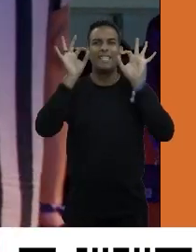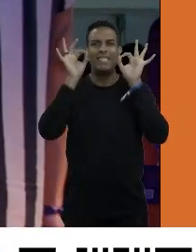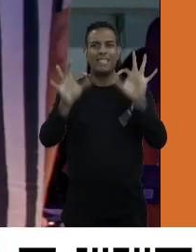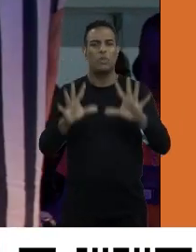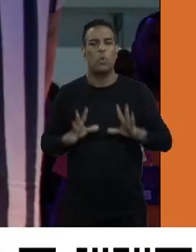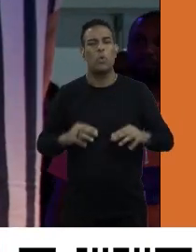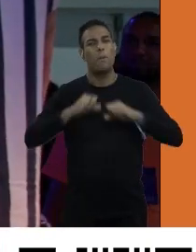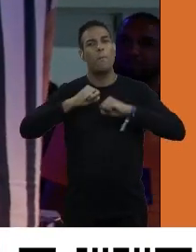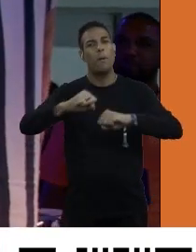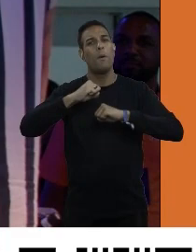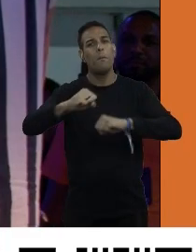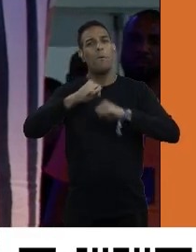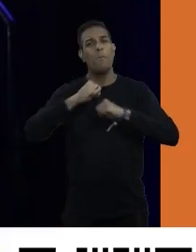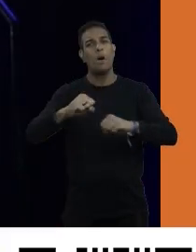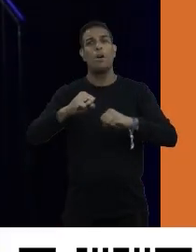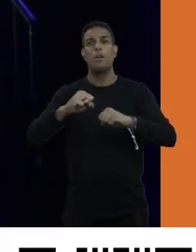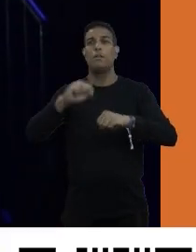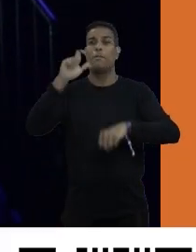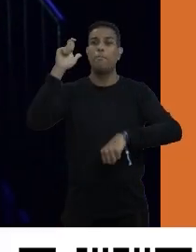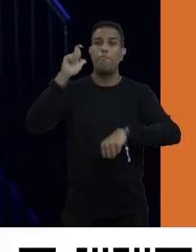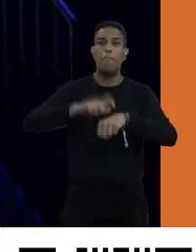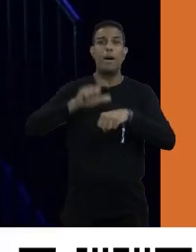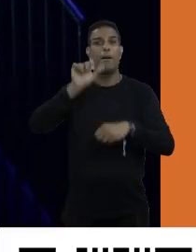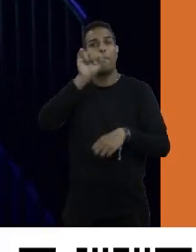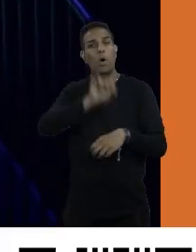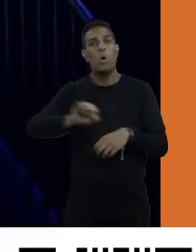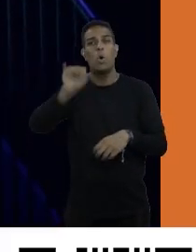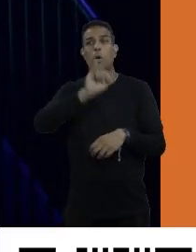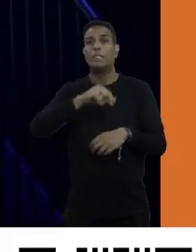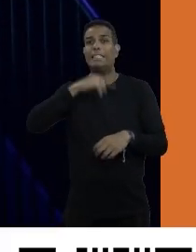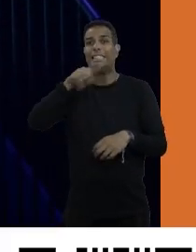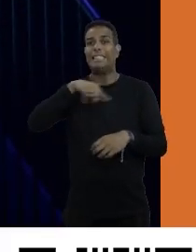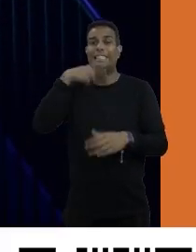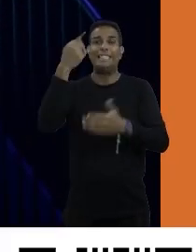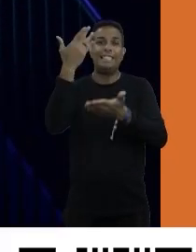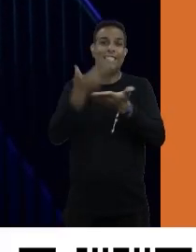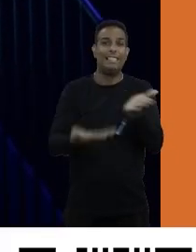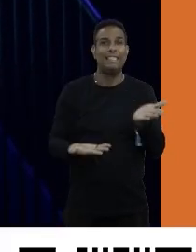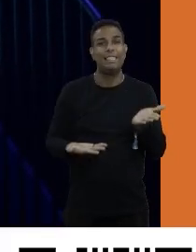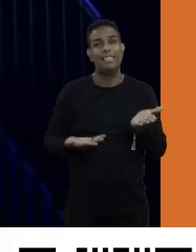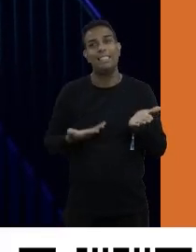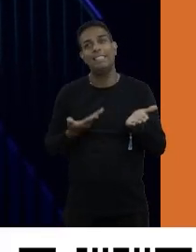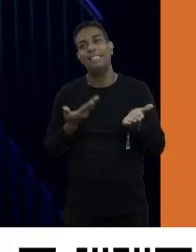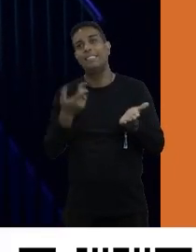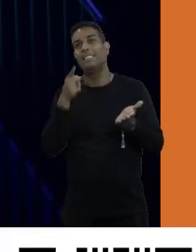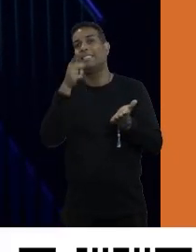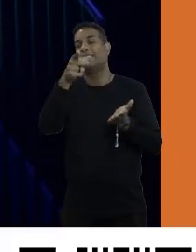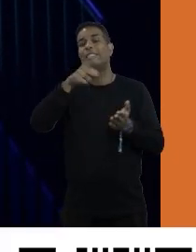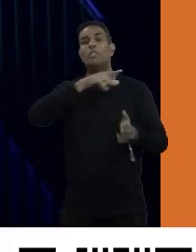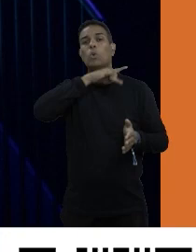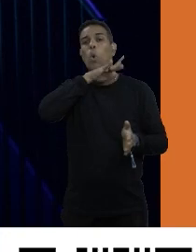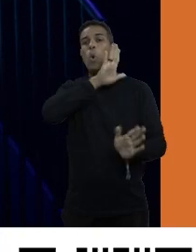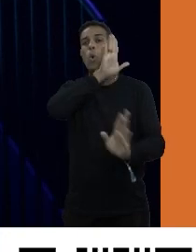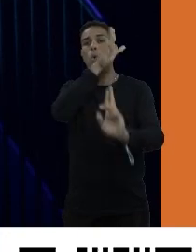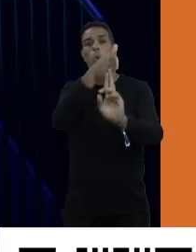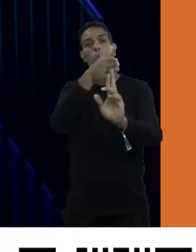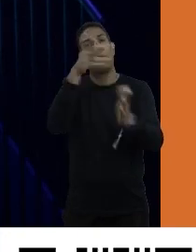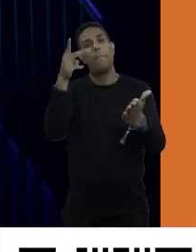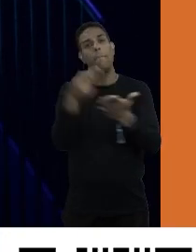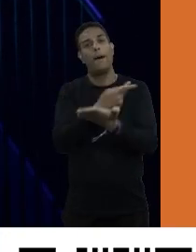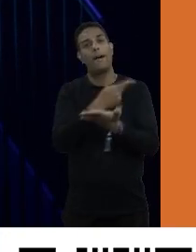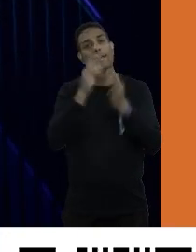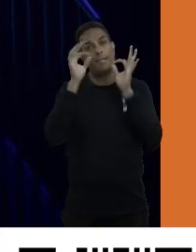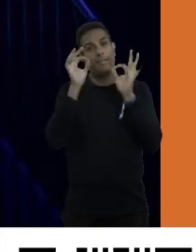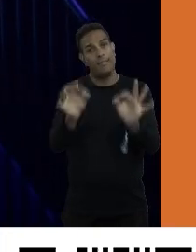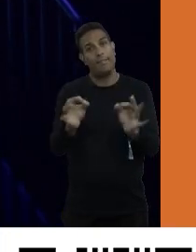fazer barulho, barulho, barulho, e no momento mais importante ela não encaixa, aí dá uma cagada danada e vai na linha. Deu, entendeu?